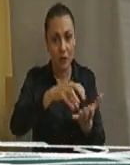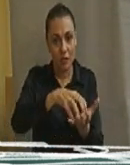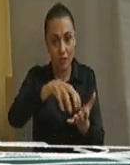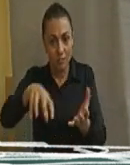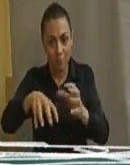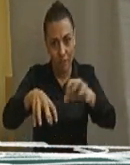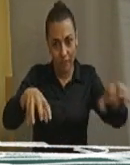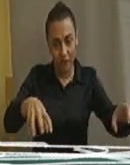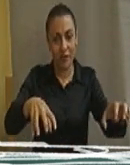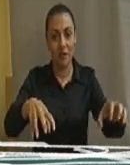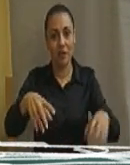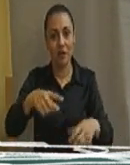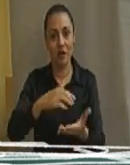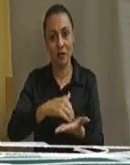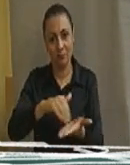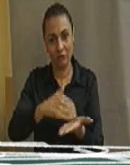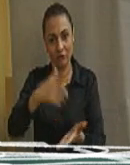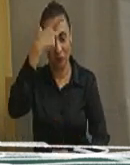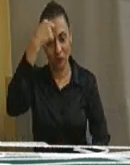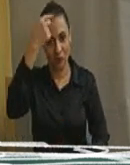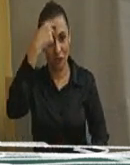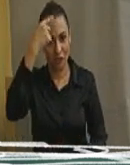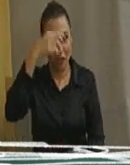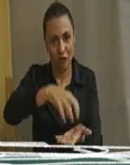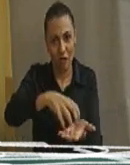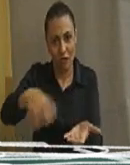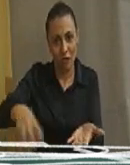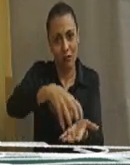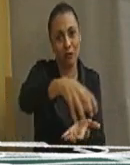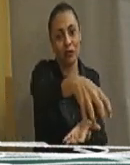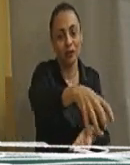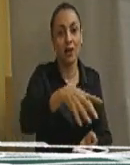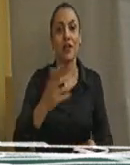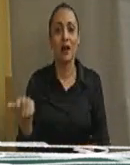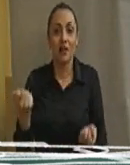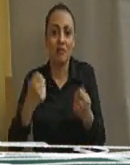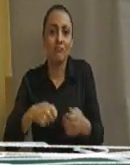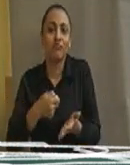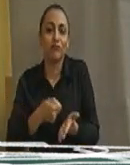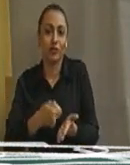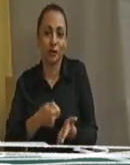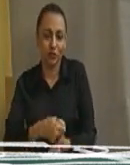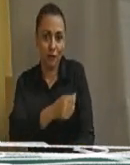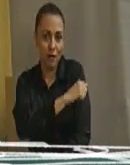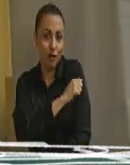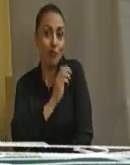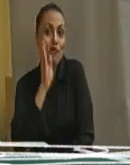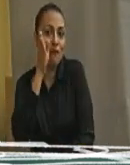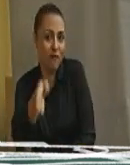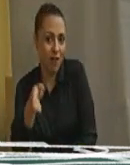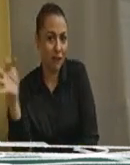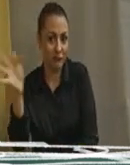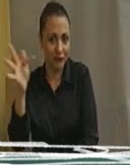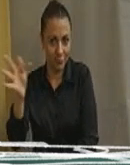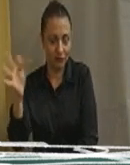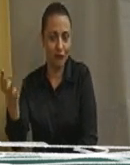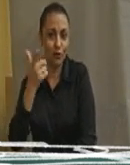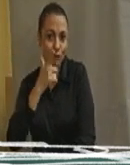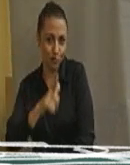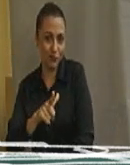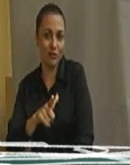secretarias acadêmicas, garantindo ao acadêmico o atendimento na sua unidade. Cabe aqui uma